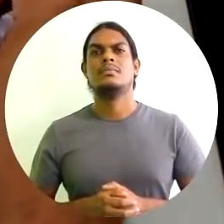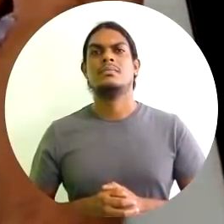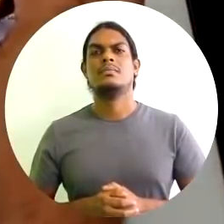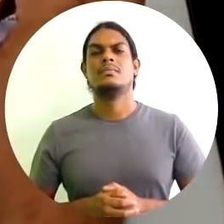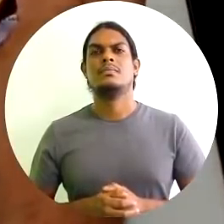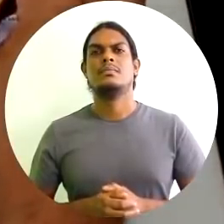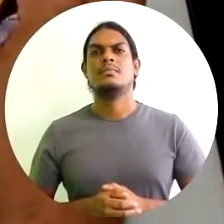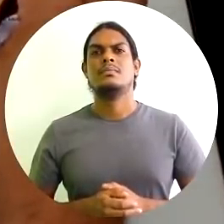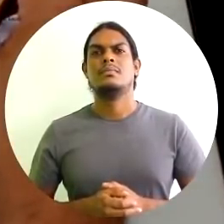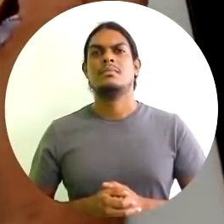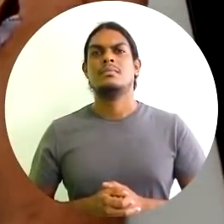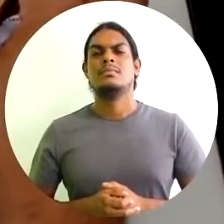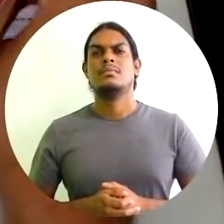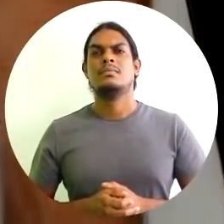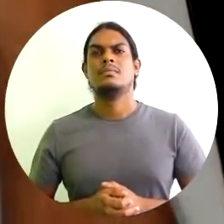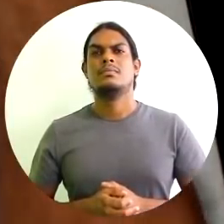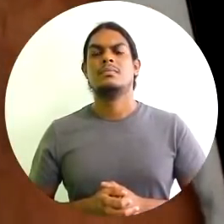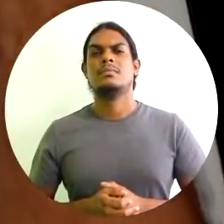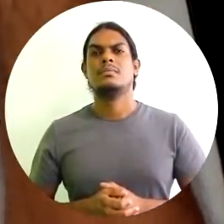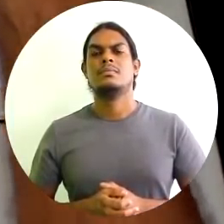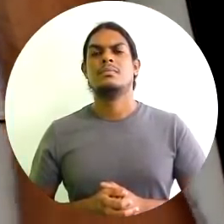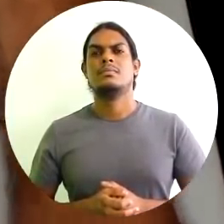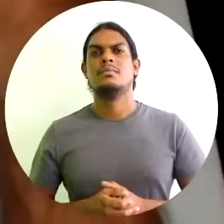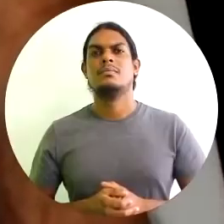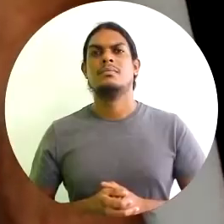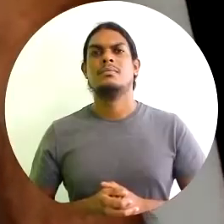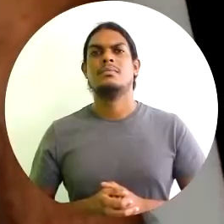e toda a figura